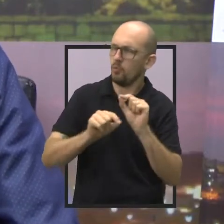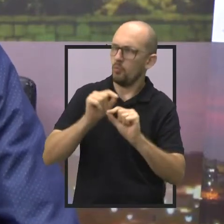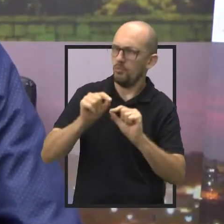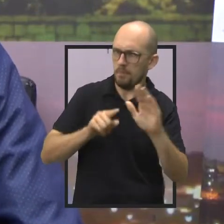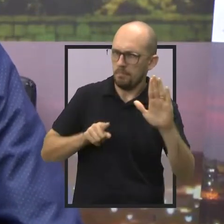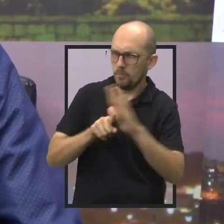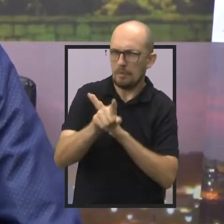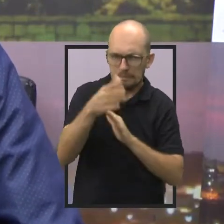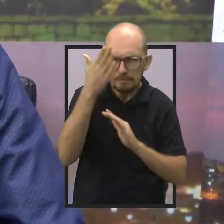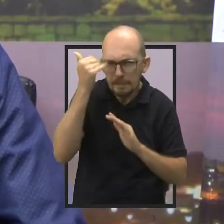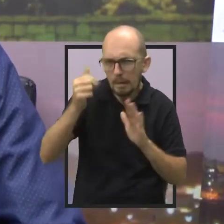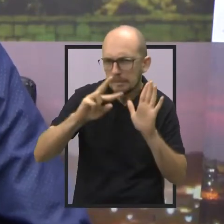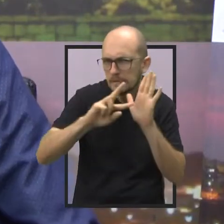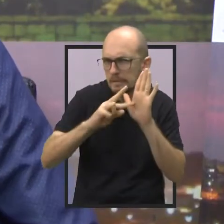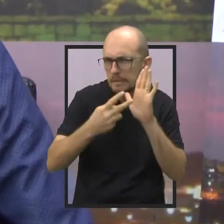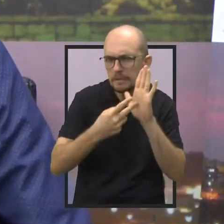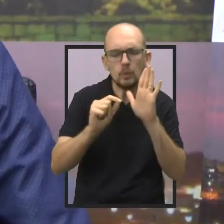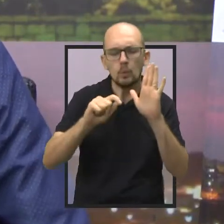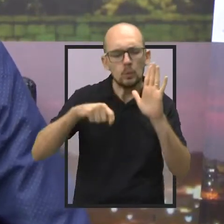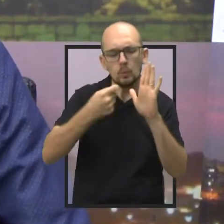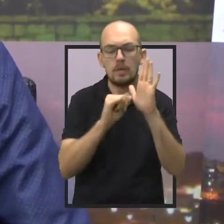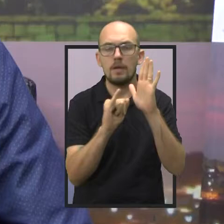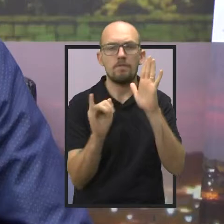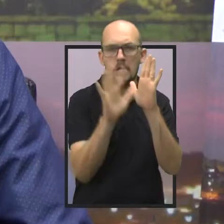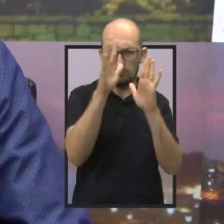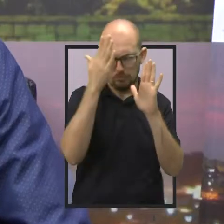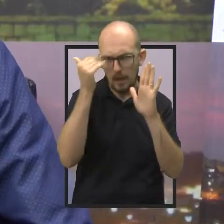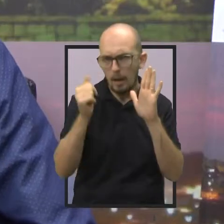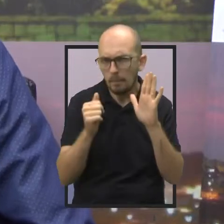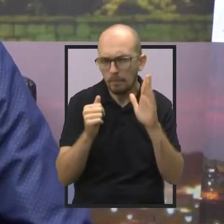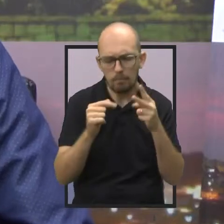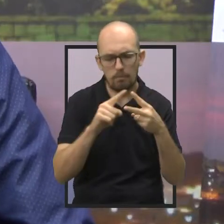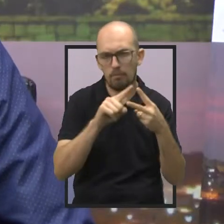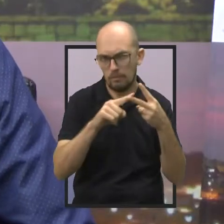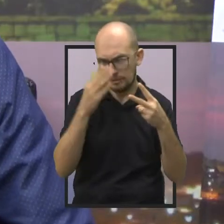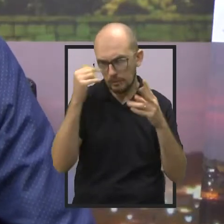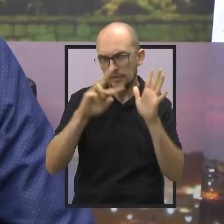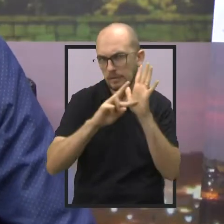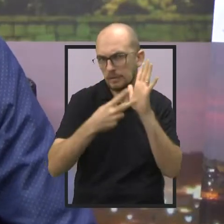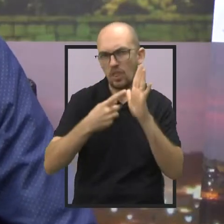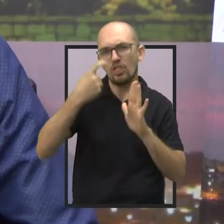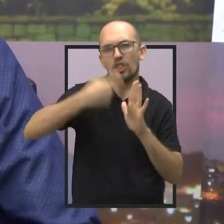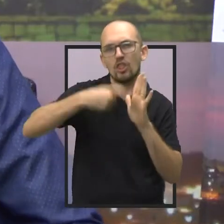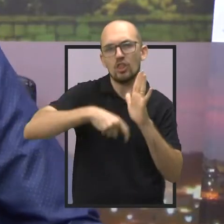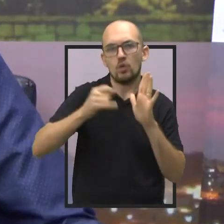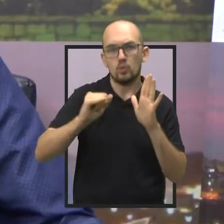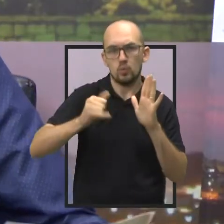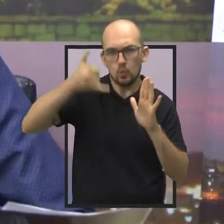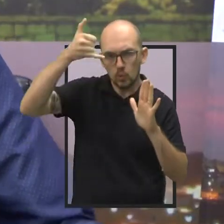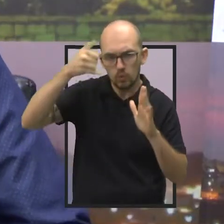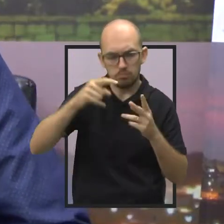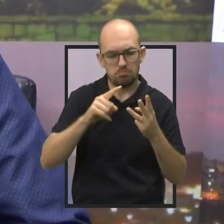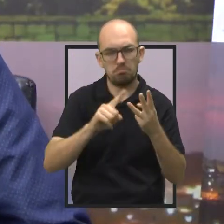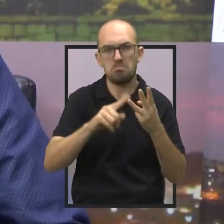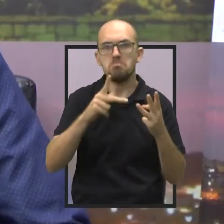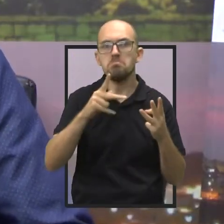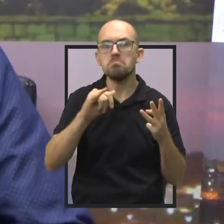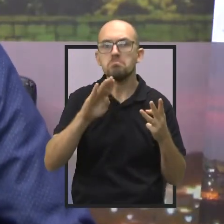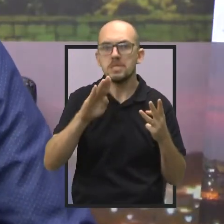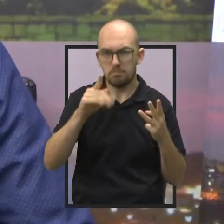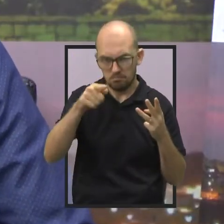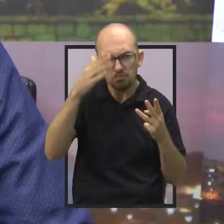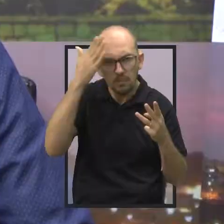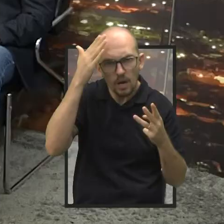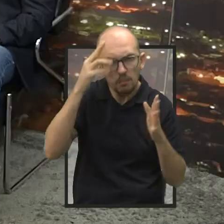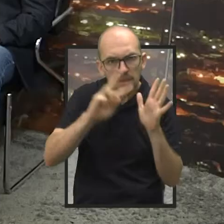Você sabe exatamente o que é inflação? Você sabe também o que é taxa de juros? Produto Interno Bruto? Para falar